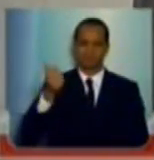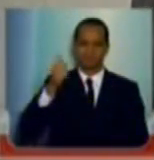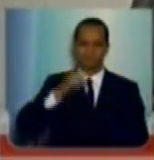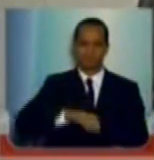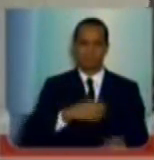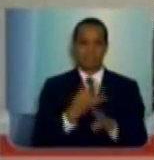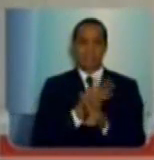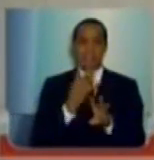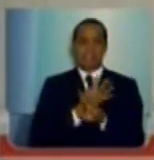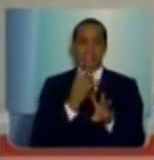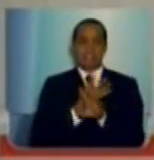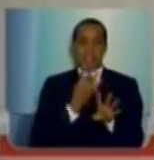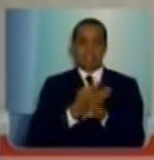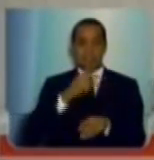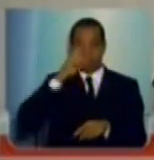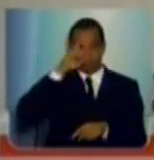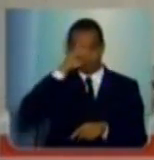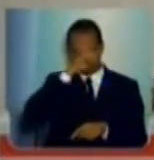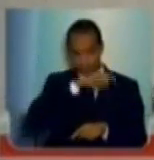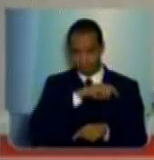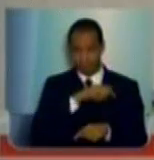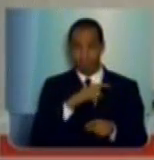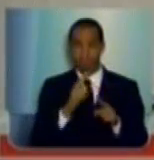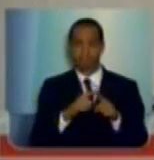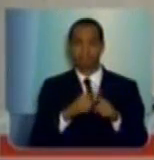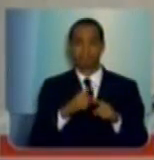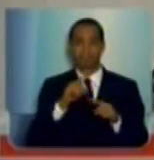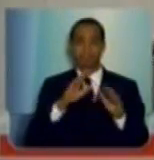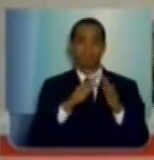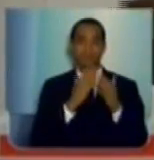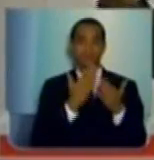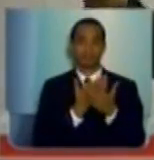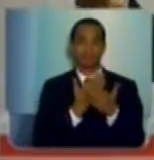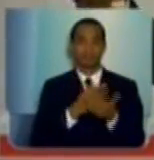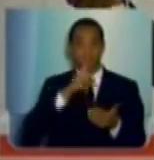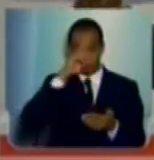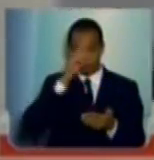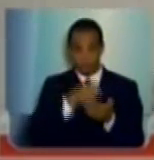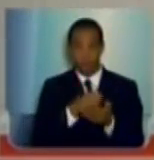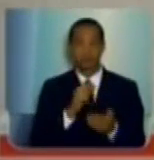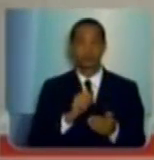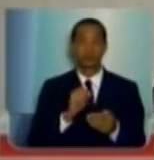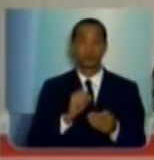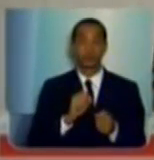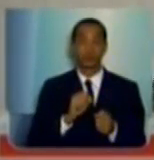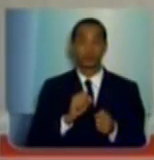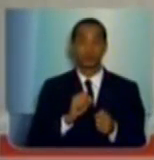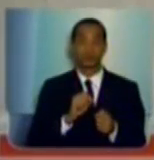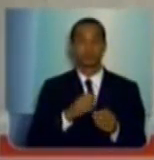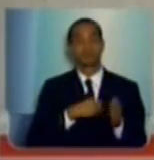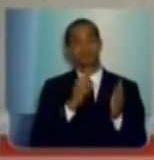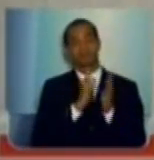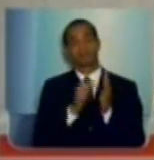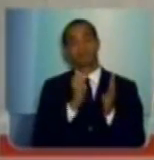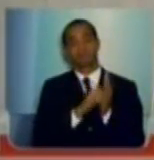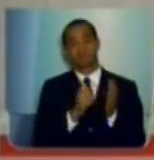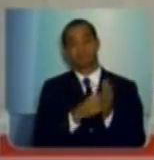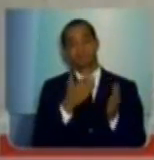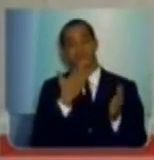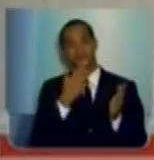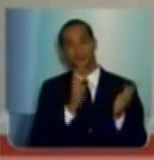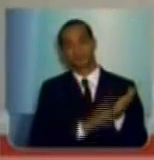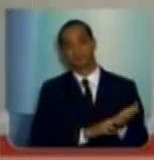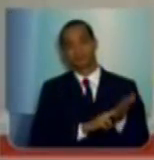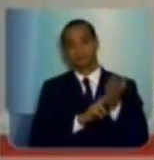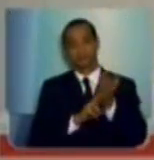insuportável senhor presidente que a escola resolveu Então redigir essa carta